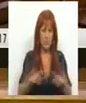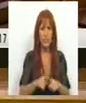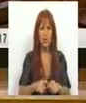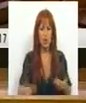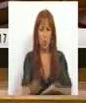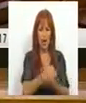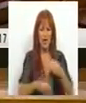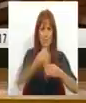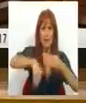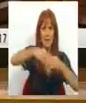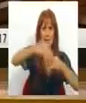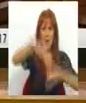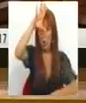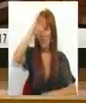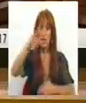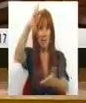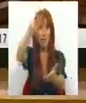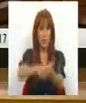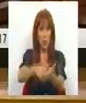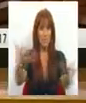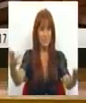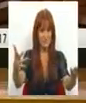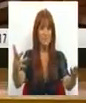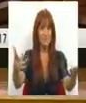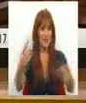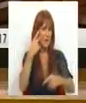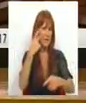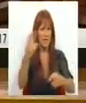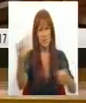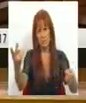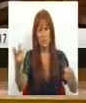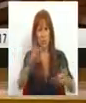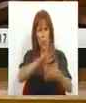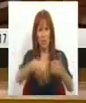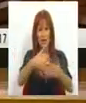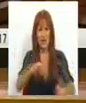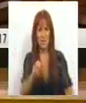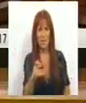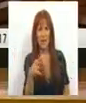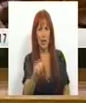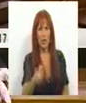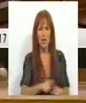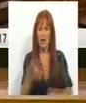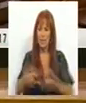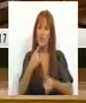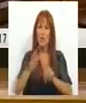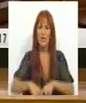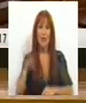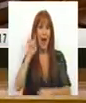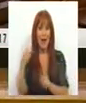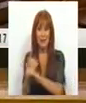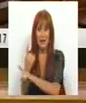com receitas extraordinárias que o Governo aprovou. Veja-se o programa PERS e a reavaliação de